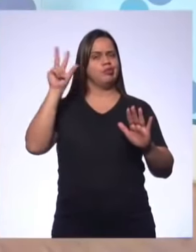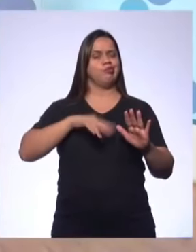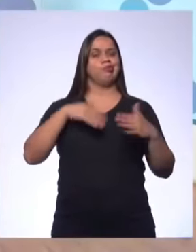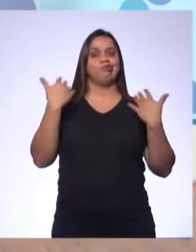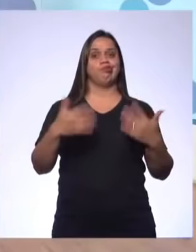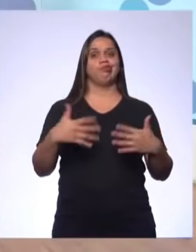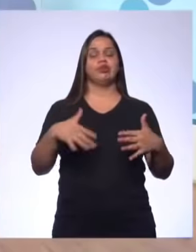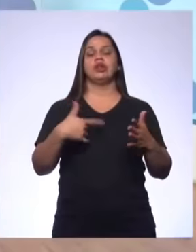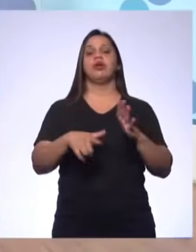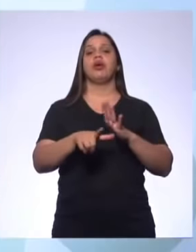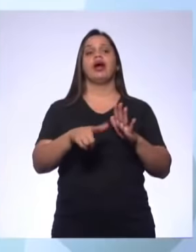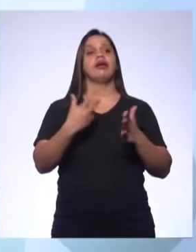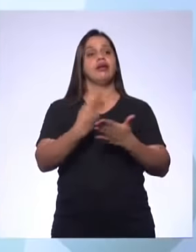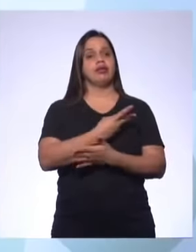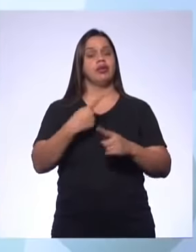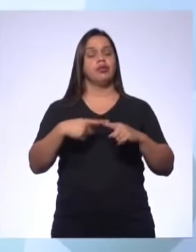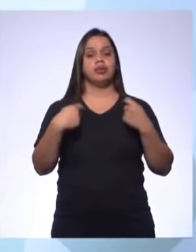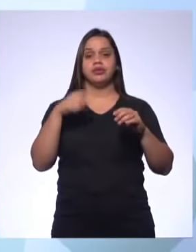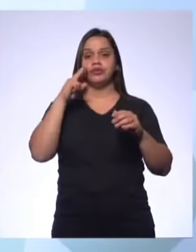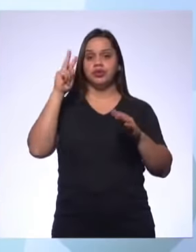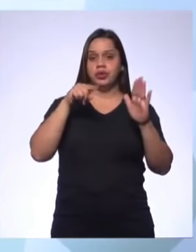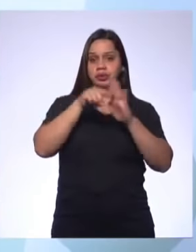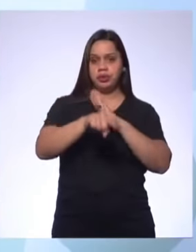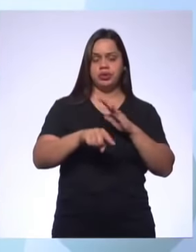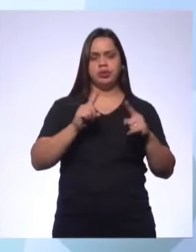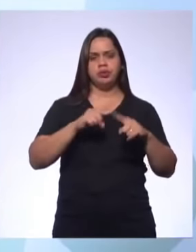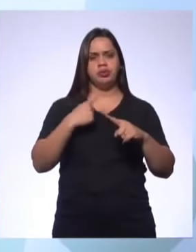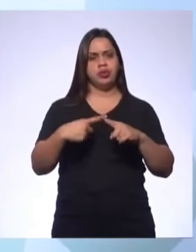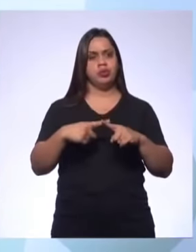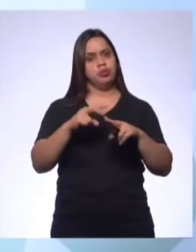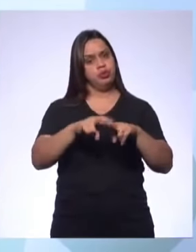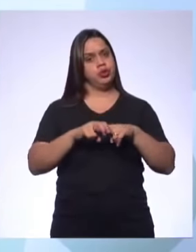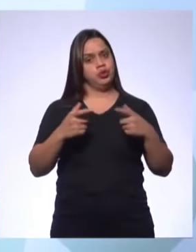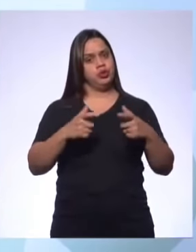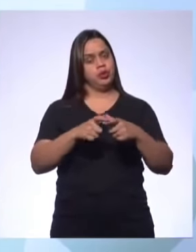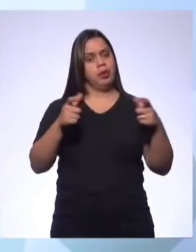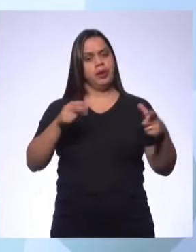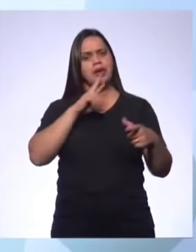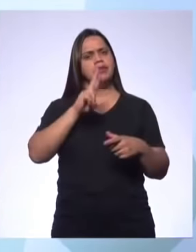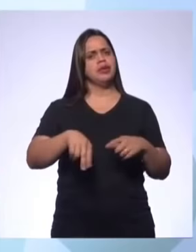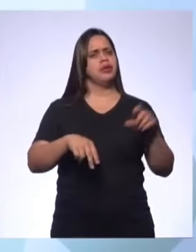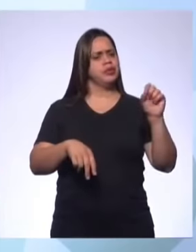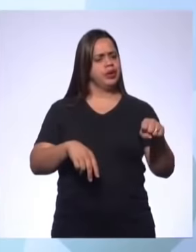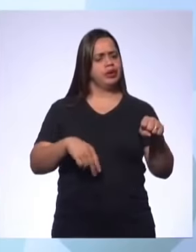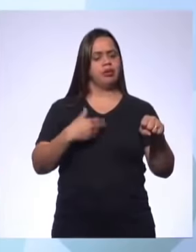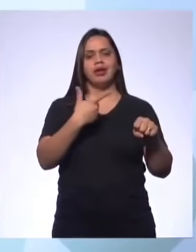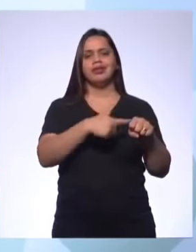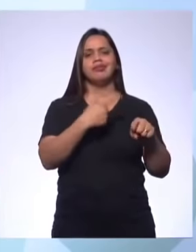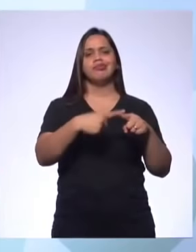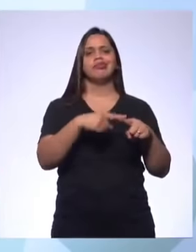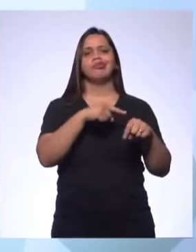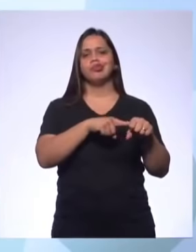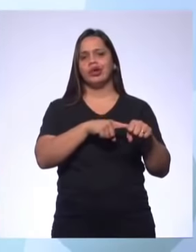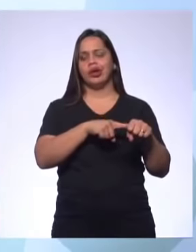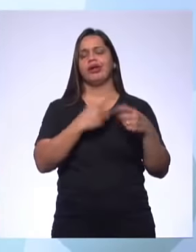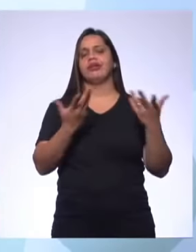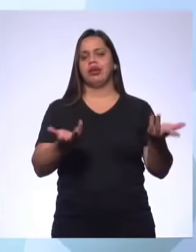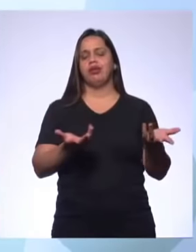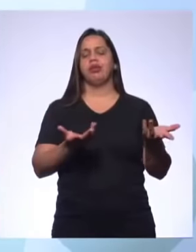ver realmente o que está perguntando. Igual não, a maioria respondeu sim. Sim para quê? Então a gente tem que conseguir entender, tá